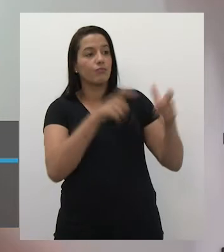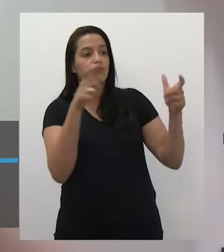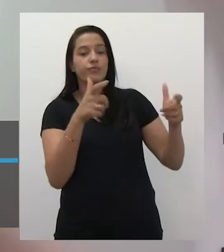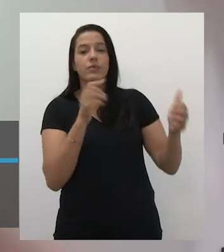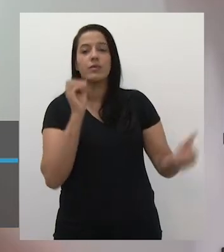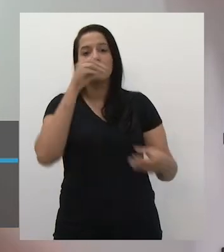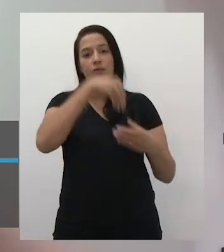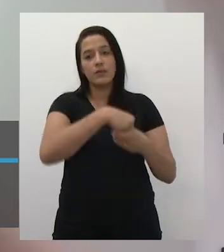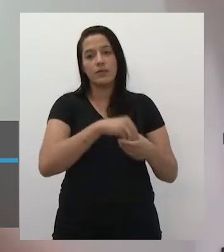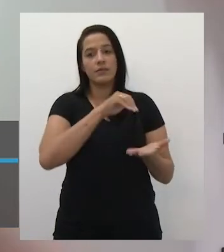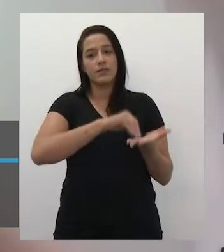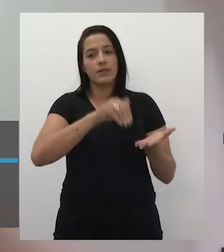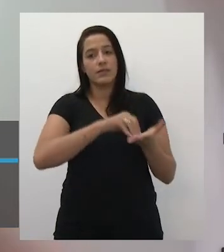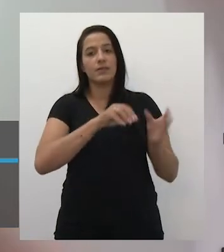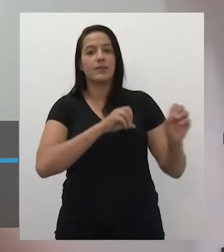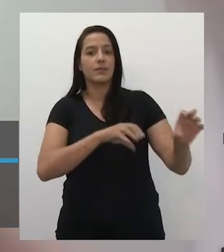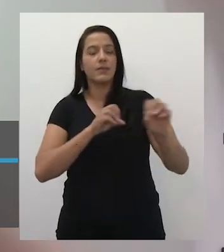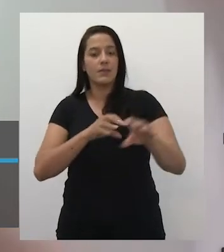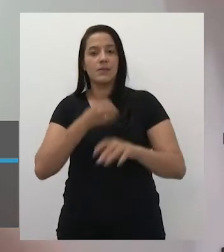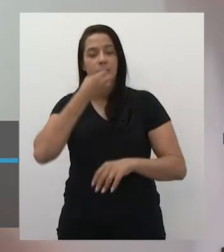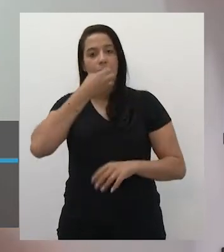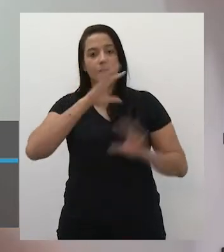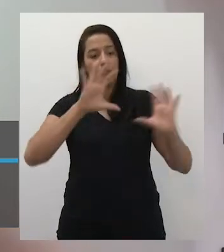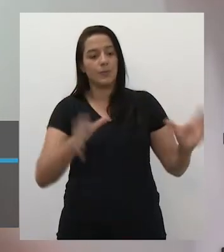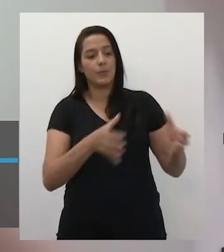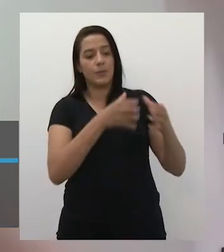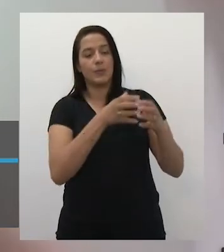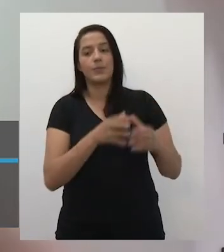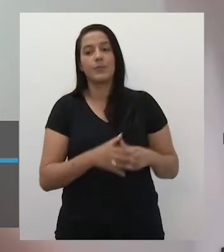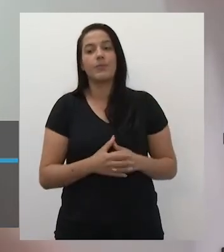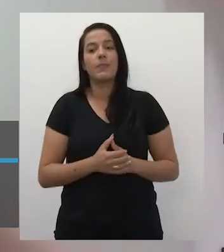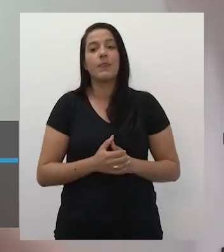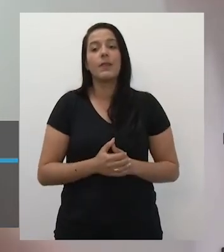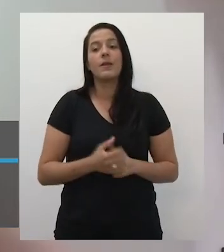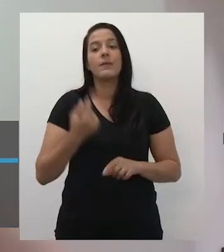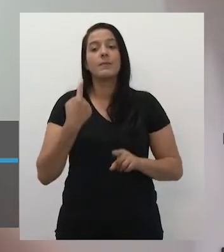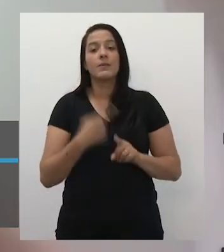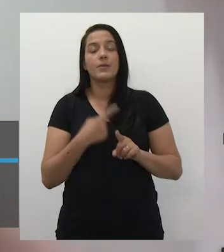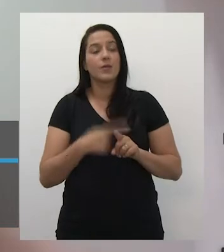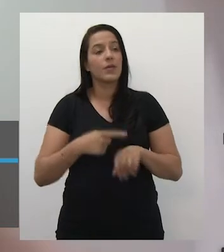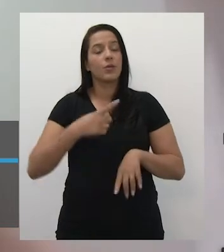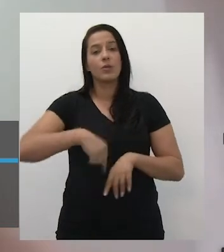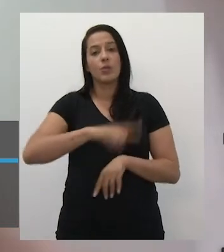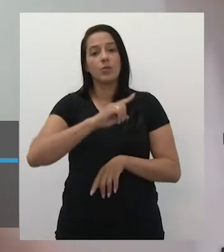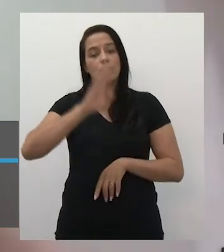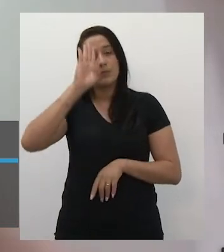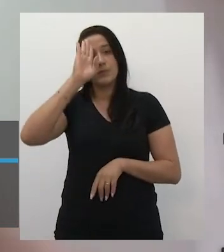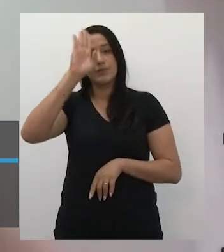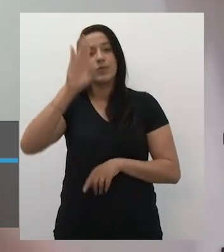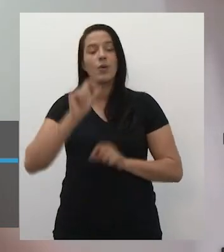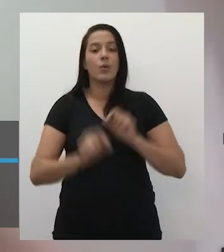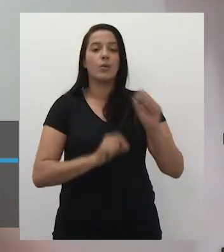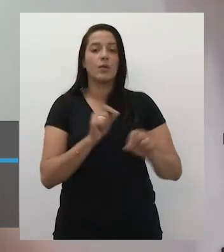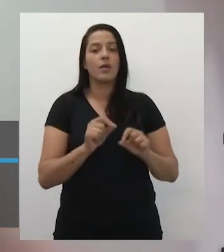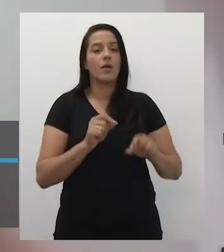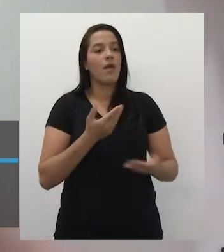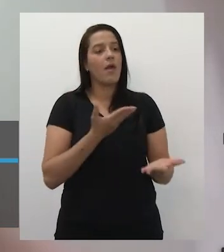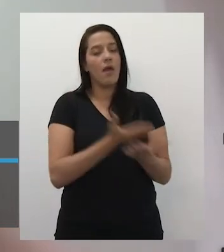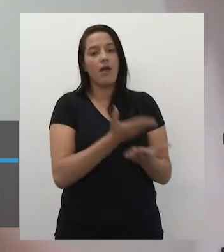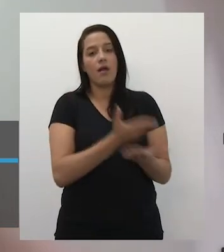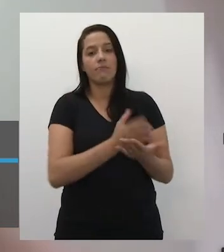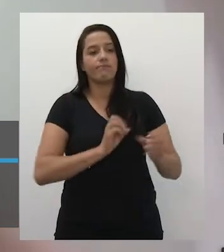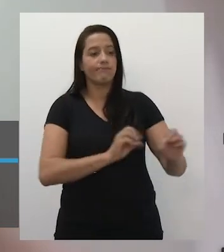foram vivenciadas, né, ao longo desses 28 anos. Algumas boas e outras nem tanto, mas